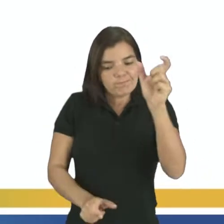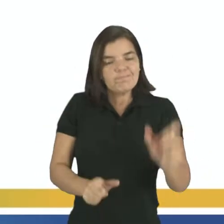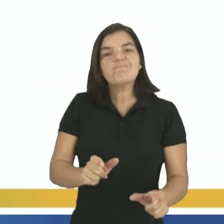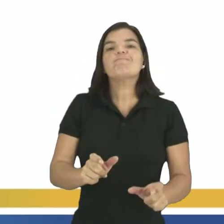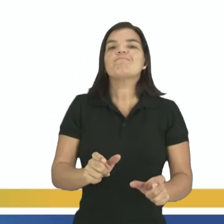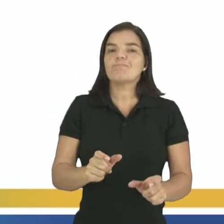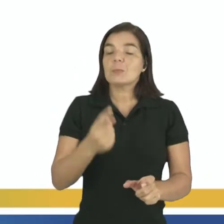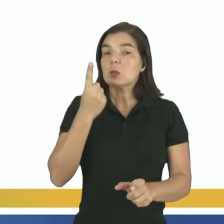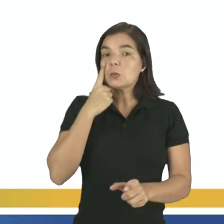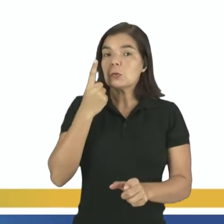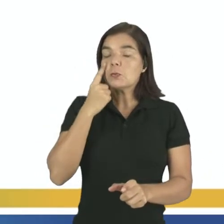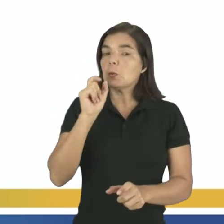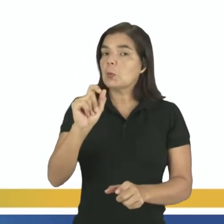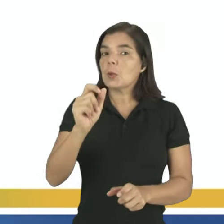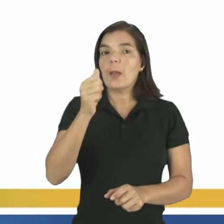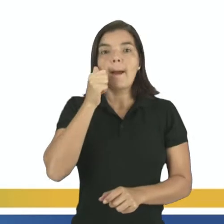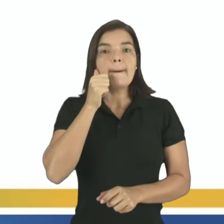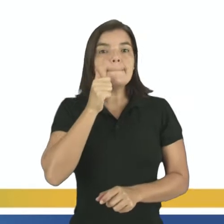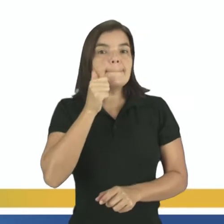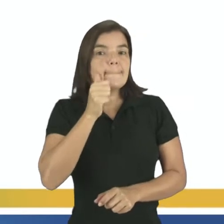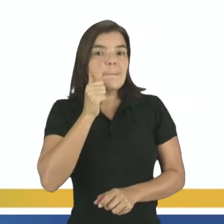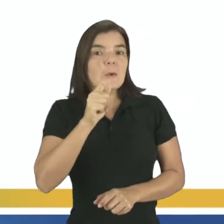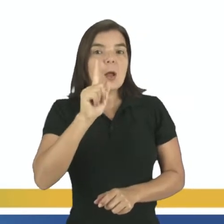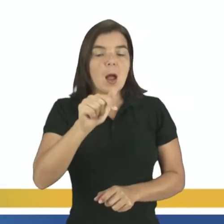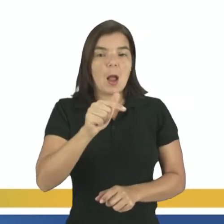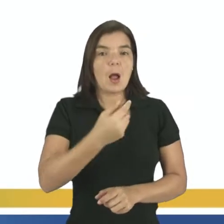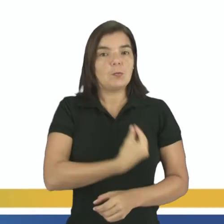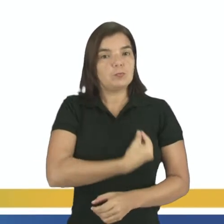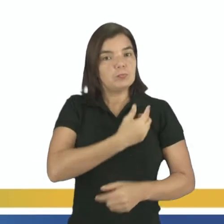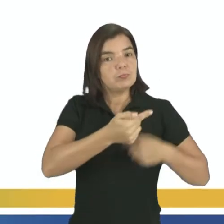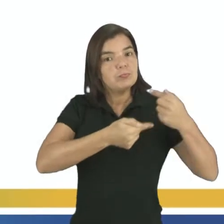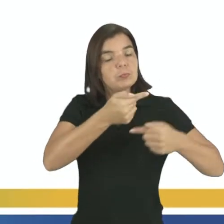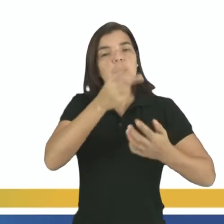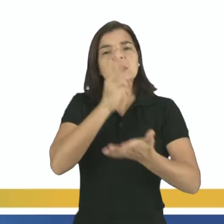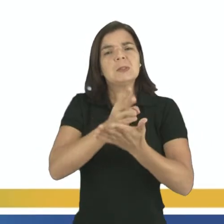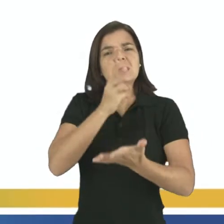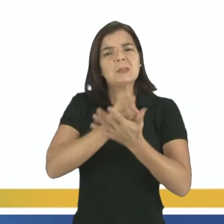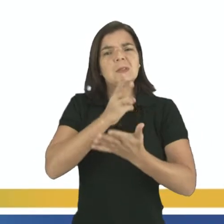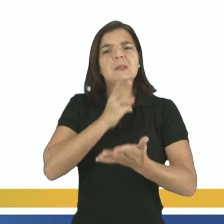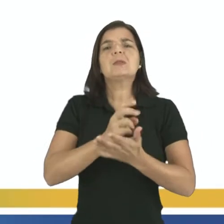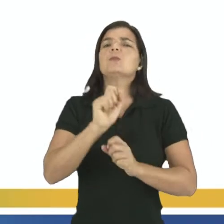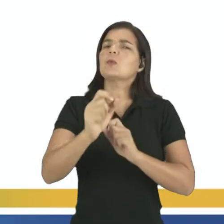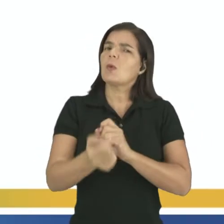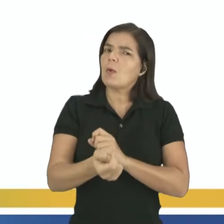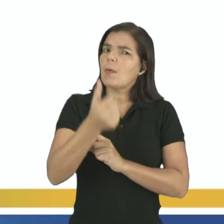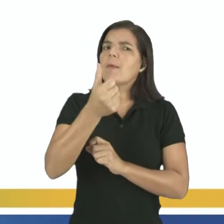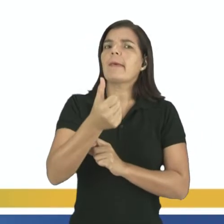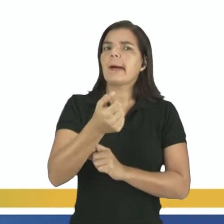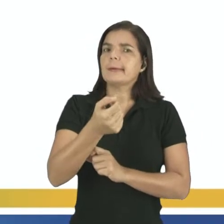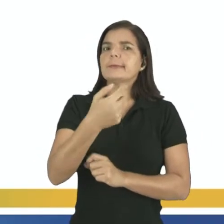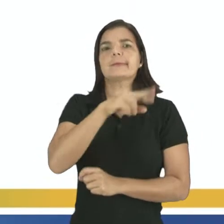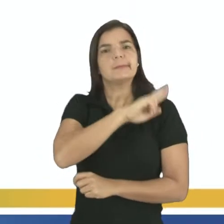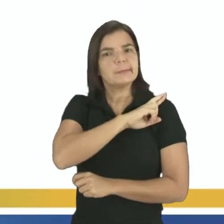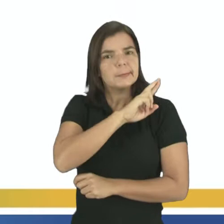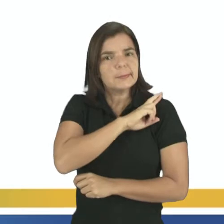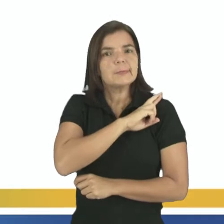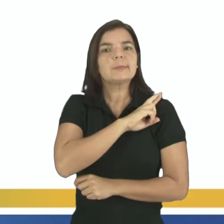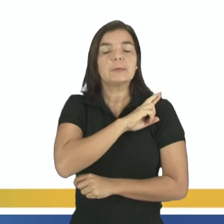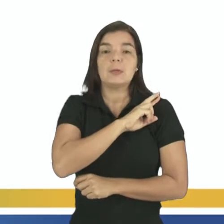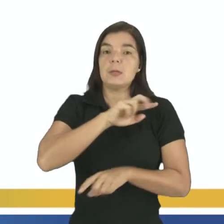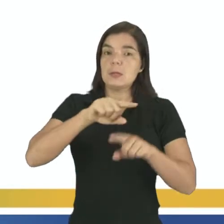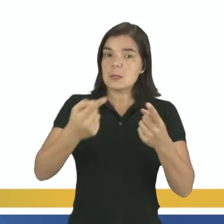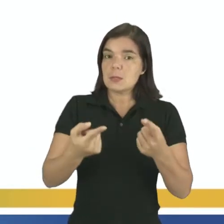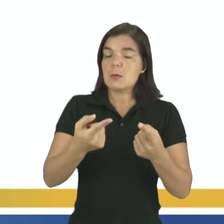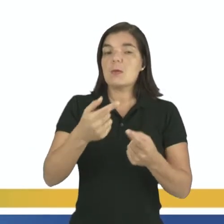Então, a gente observa que para a mulher, a reprodução ela sempre foi quase que uma obrigação. Então,